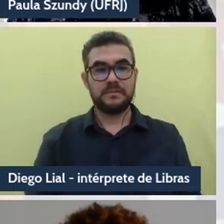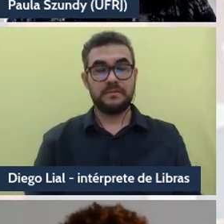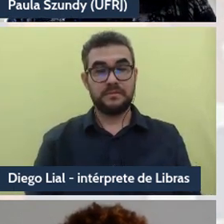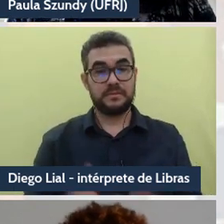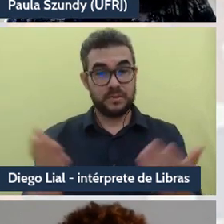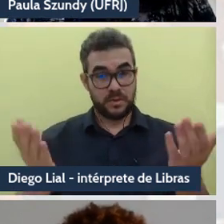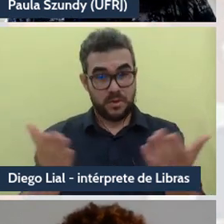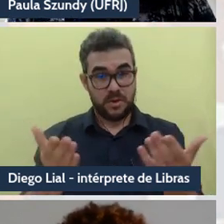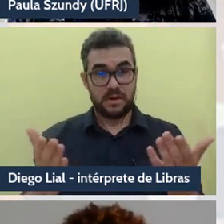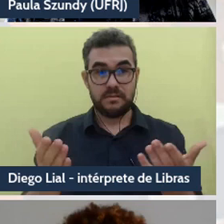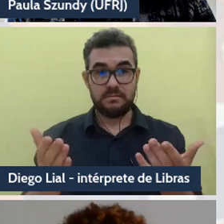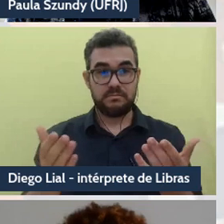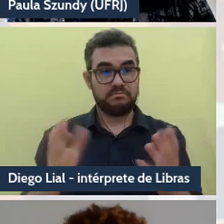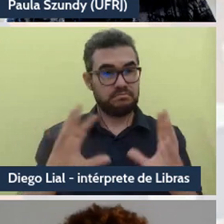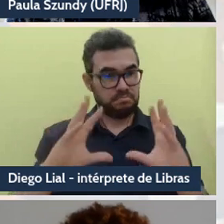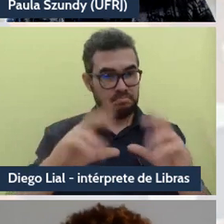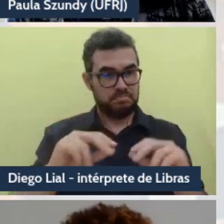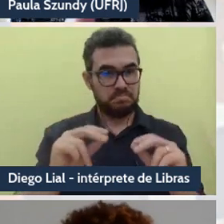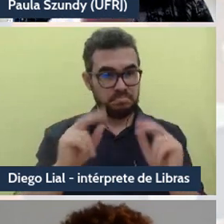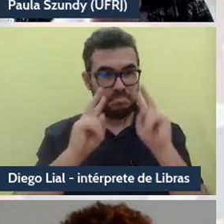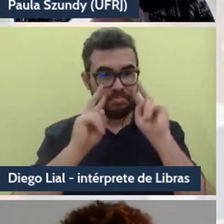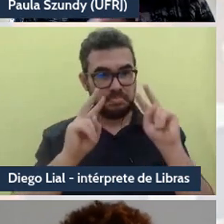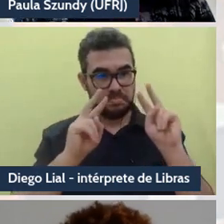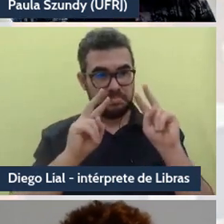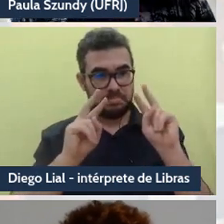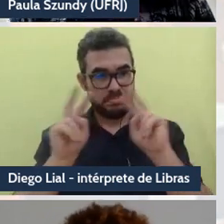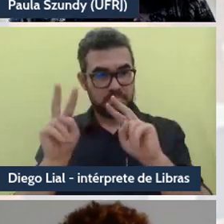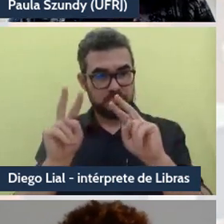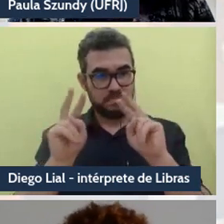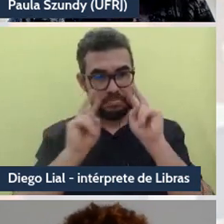né? Paula, Gladys, tá certo.